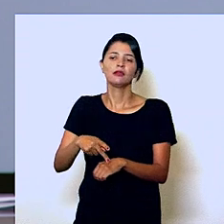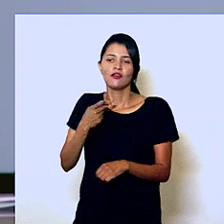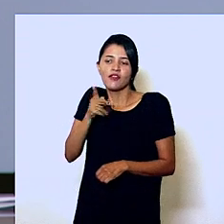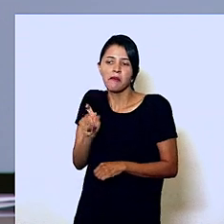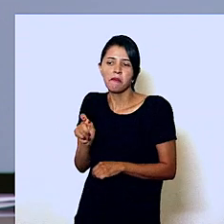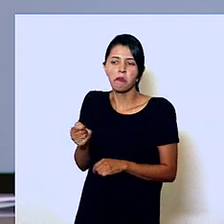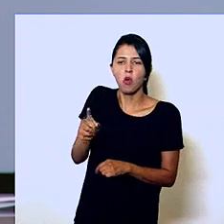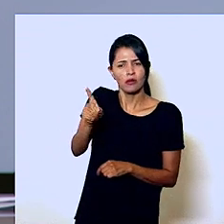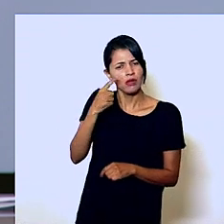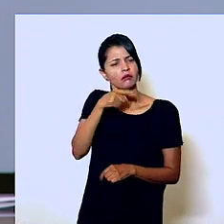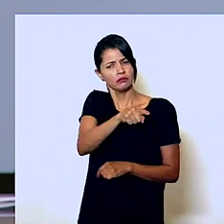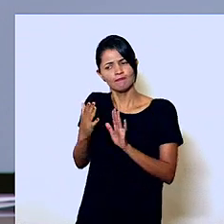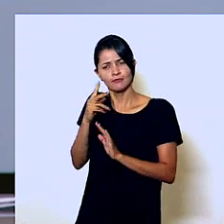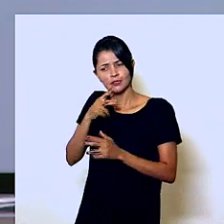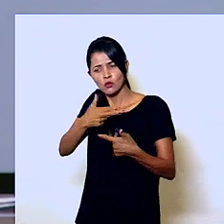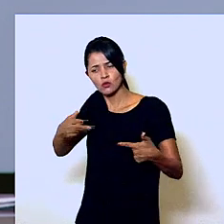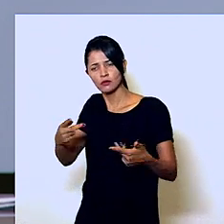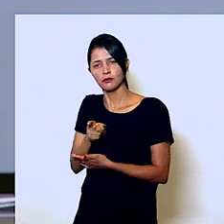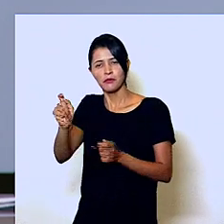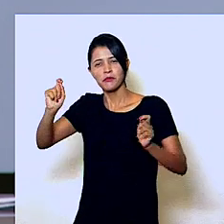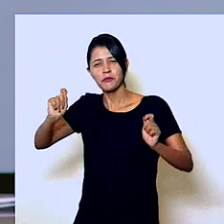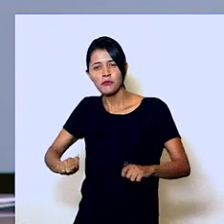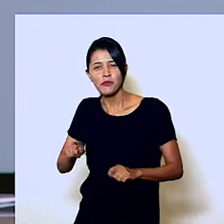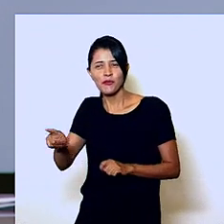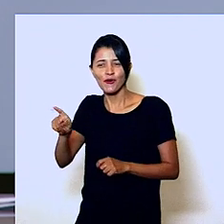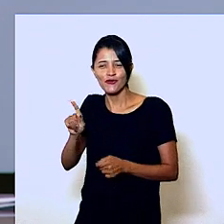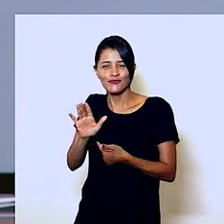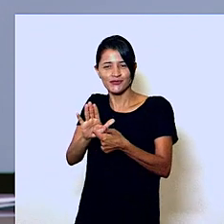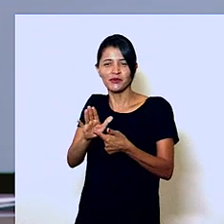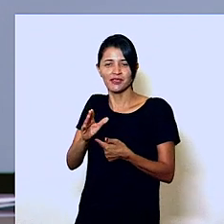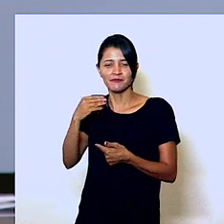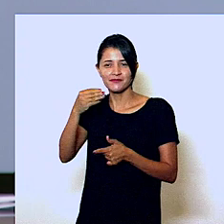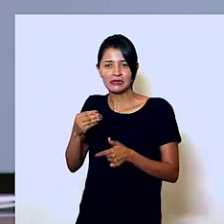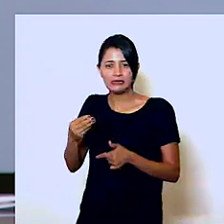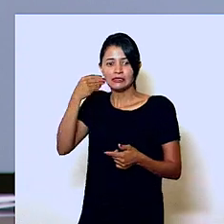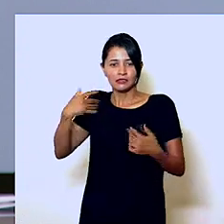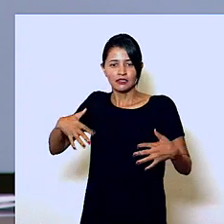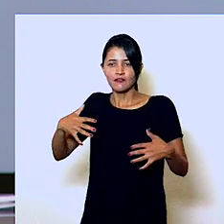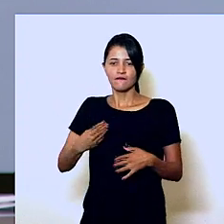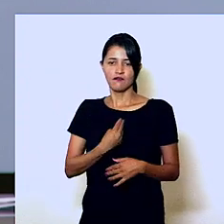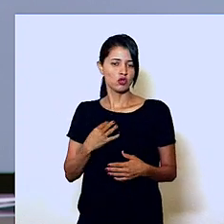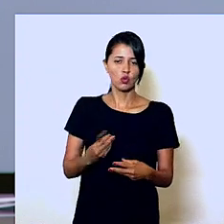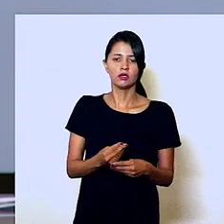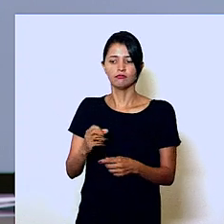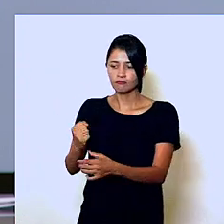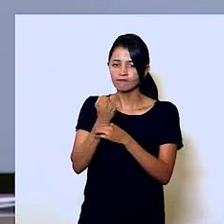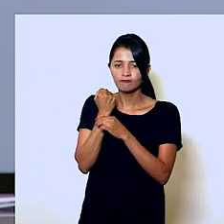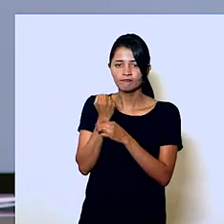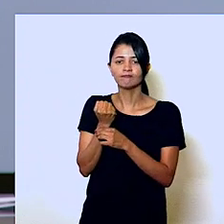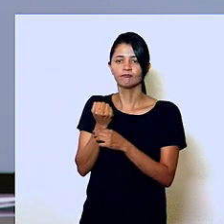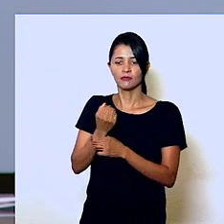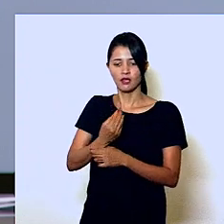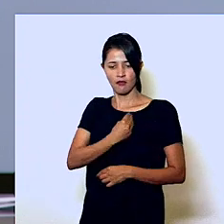situações que podem constituir o teste de uma vida inteira, garantir a integridade física de compatriotas em situações de